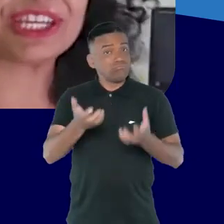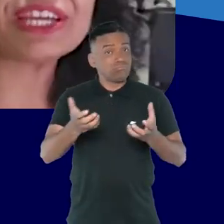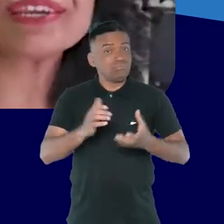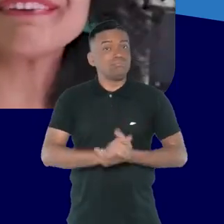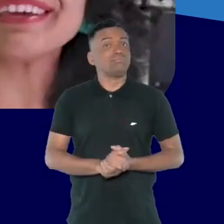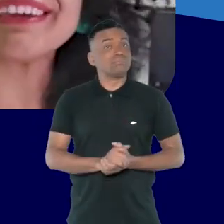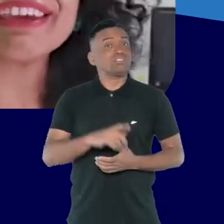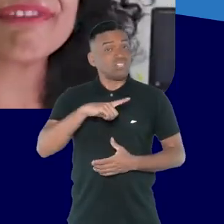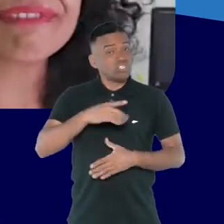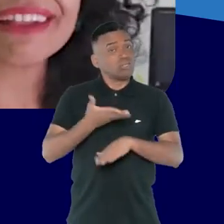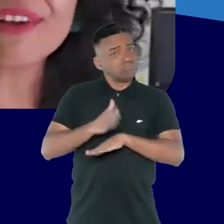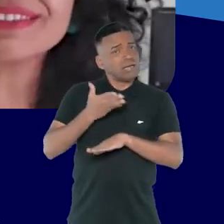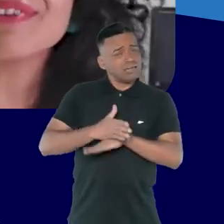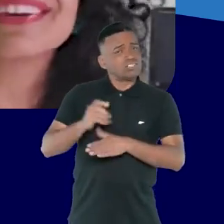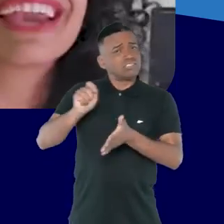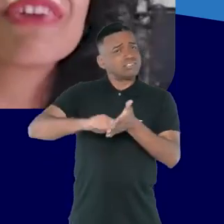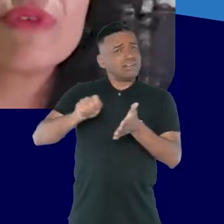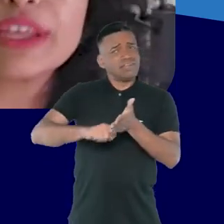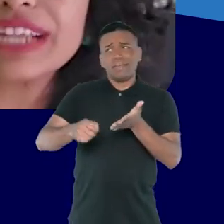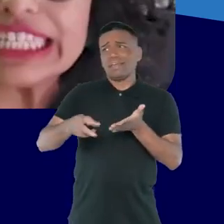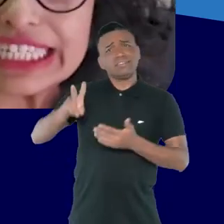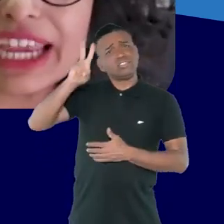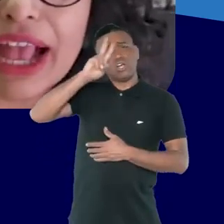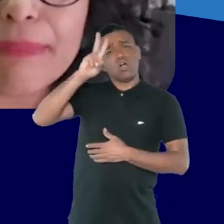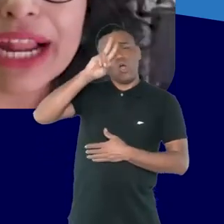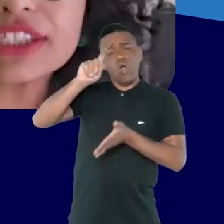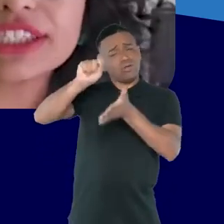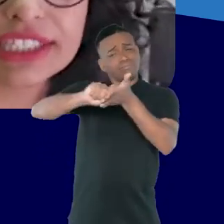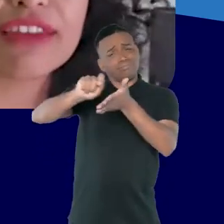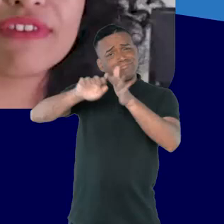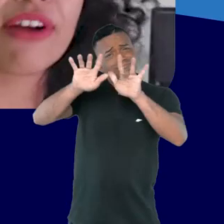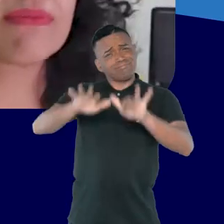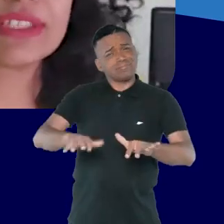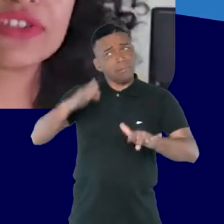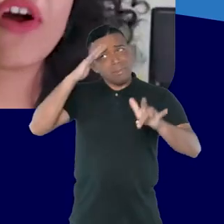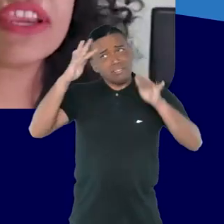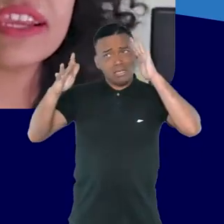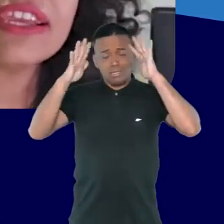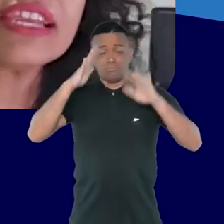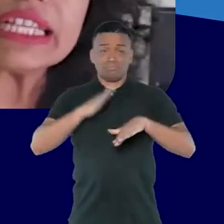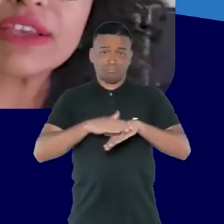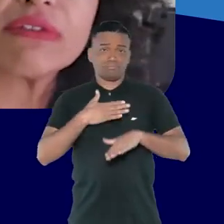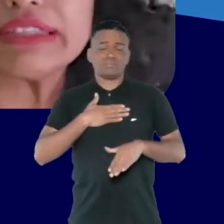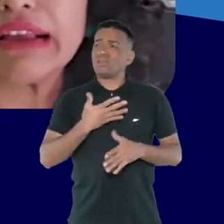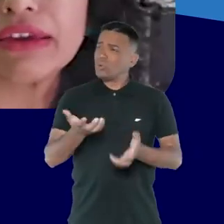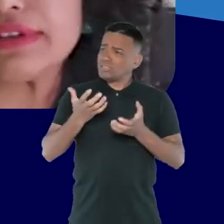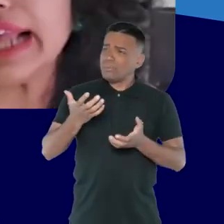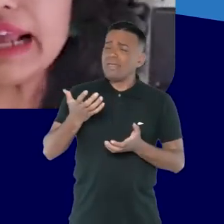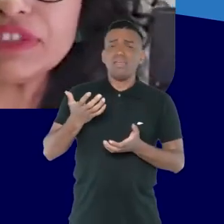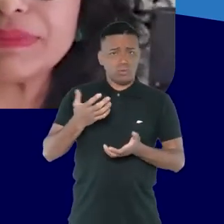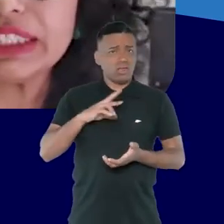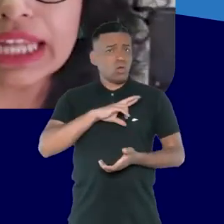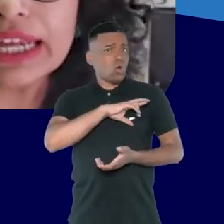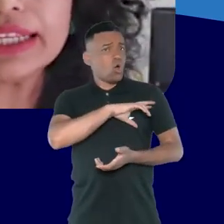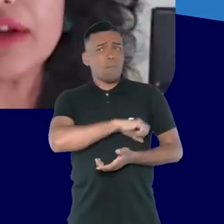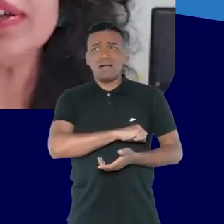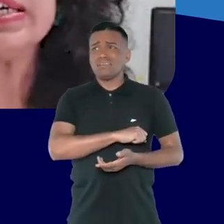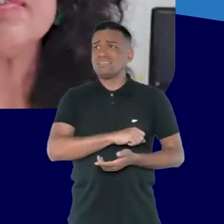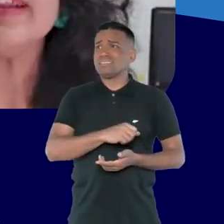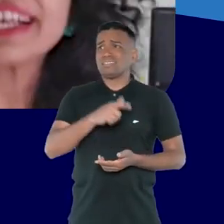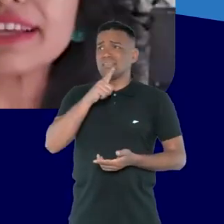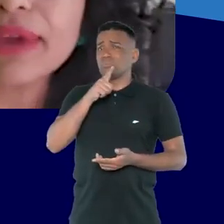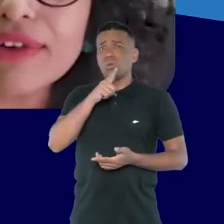para assistir e fiquei, nossa, eu quero muito. Eu já tinha a prática de escrever algumas historinhas que eu gostava de imaginar